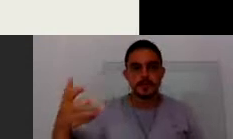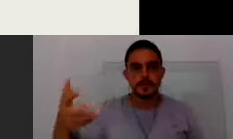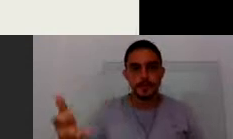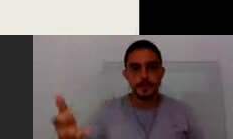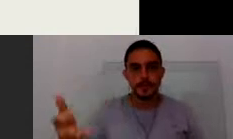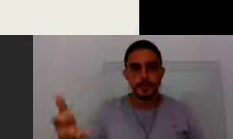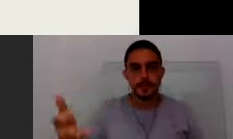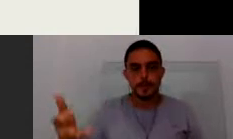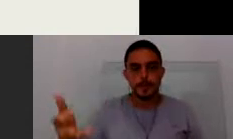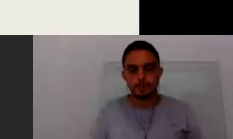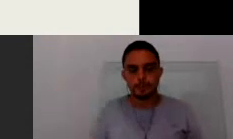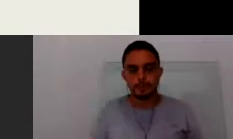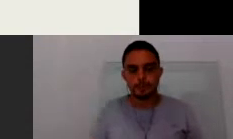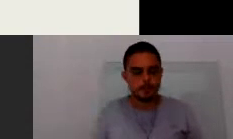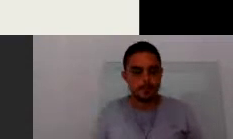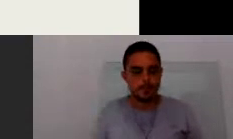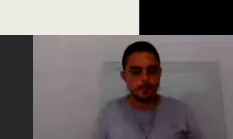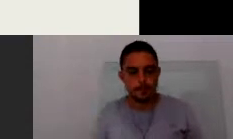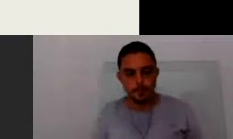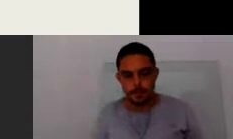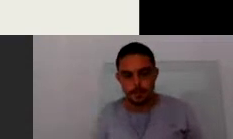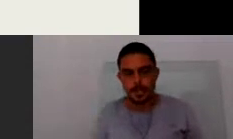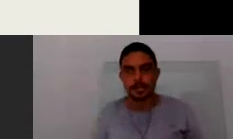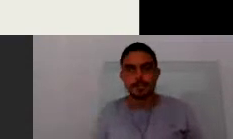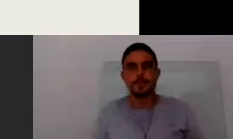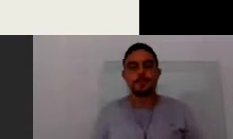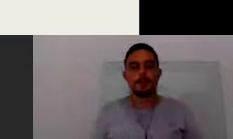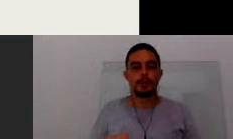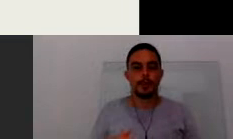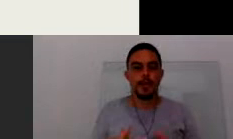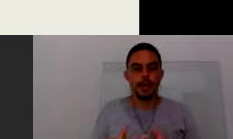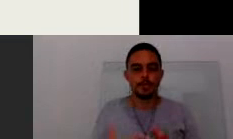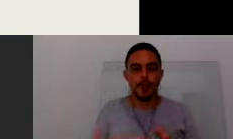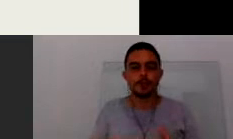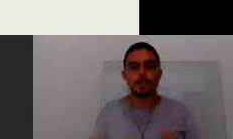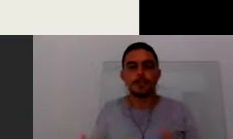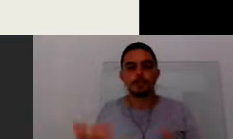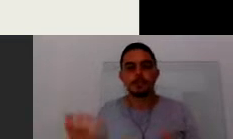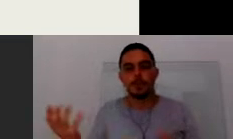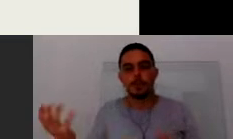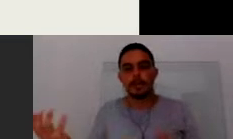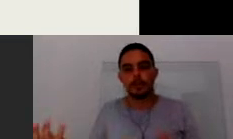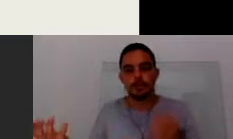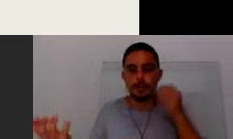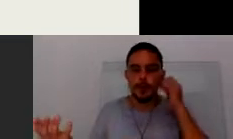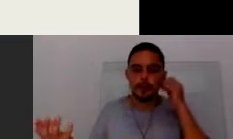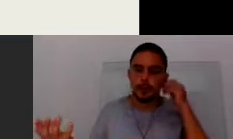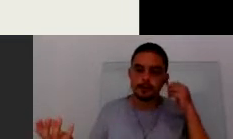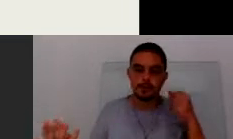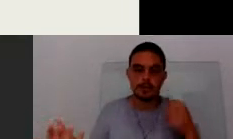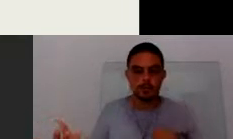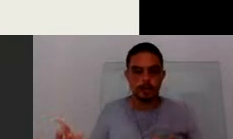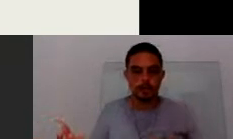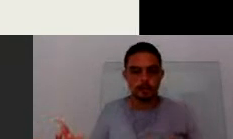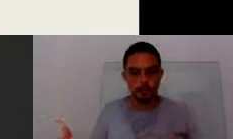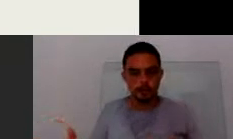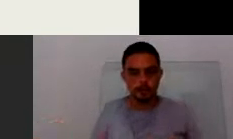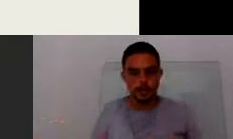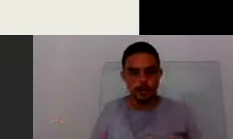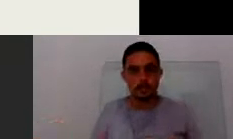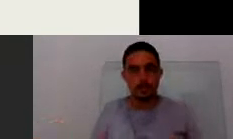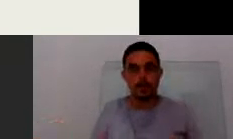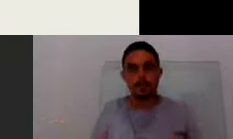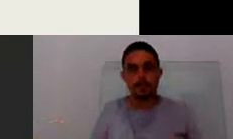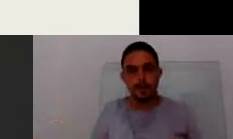de infiltração maior. Justamente, porque tem porosidade, porque as partículas do solo arenoso são maiores do que do